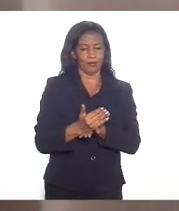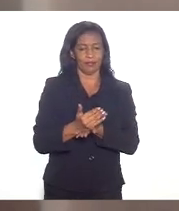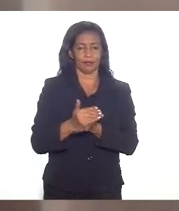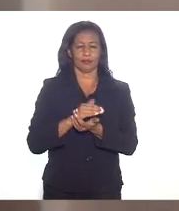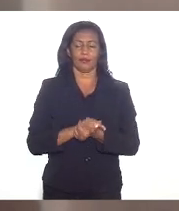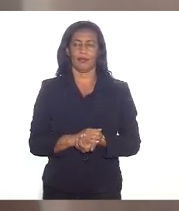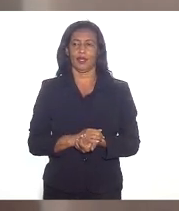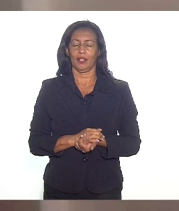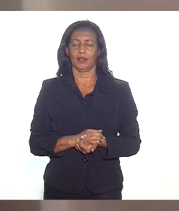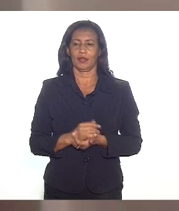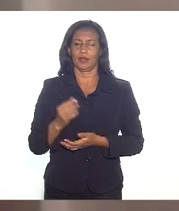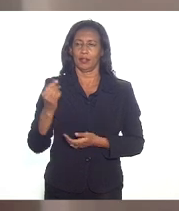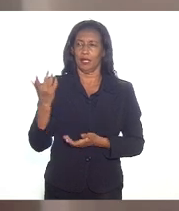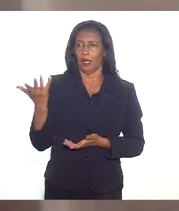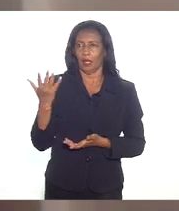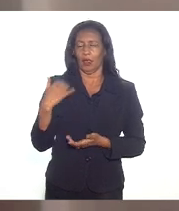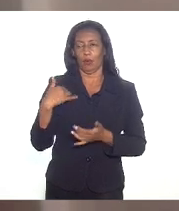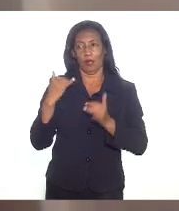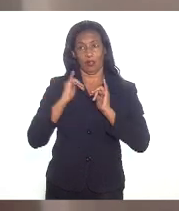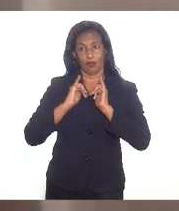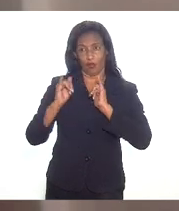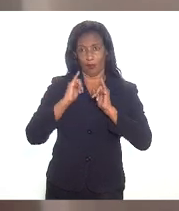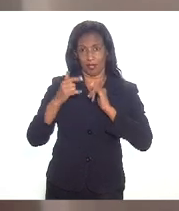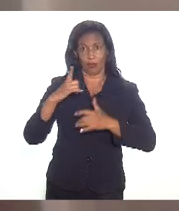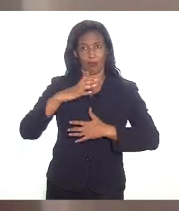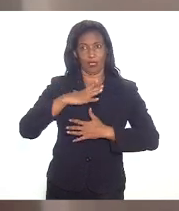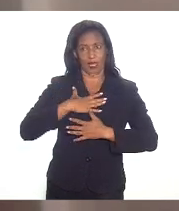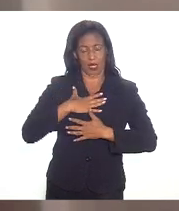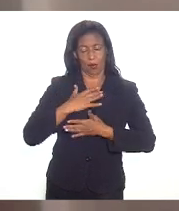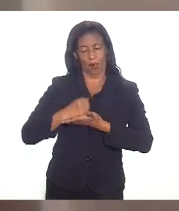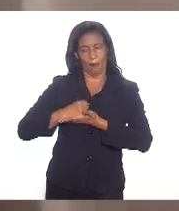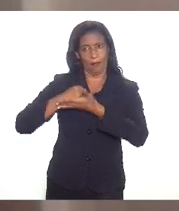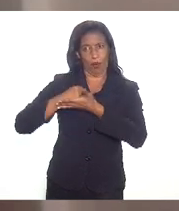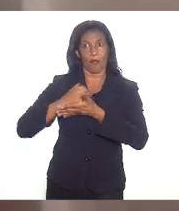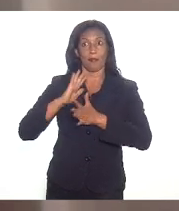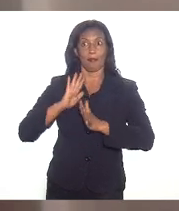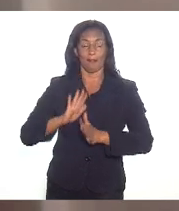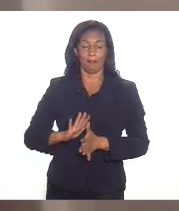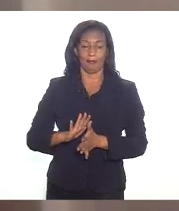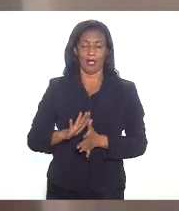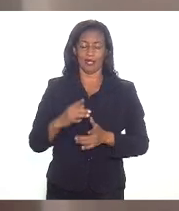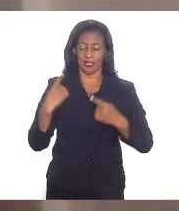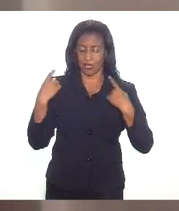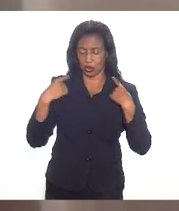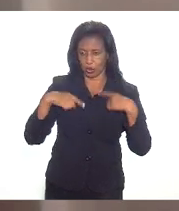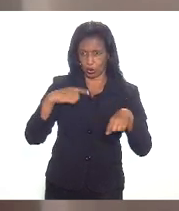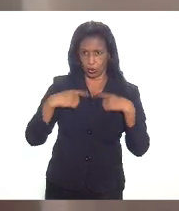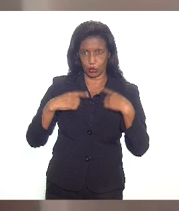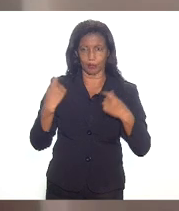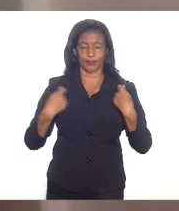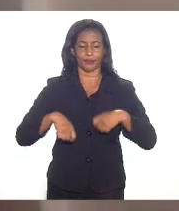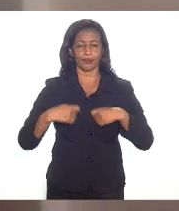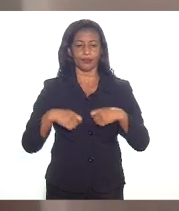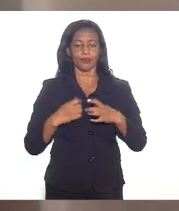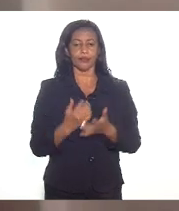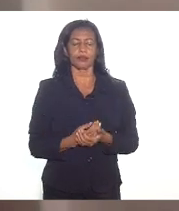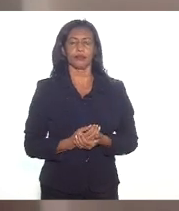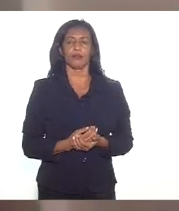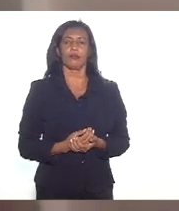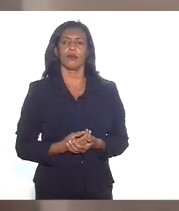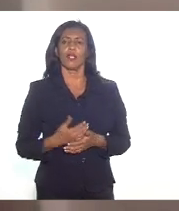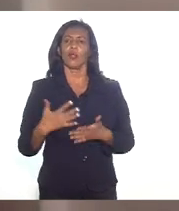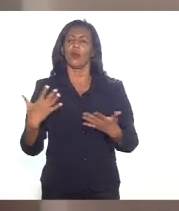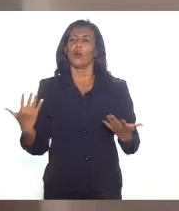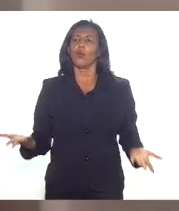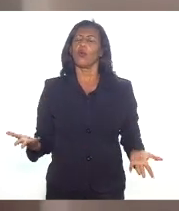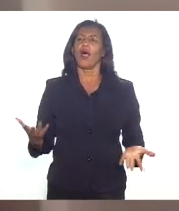que eu trago, que eu apanho muito também, mas eu acho que a gente deve procurar discutir, né? Qual é o peso